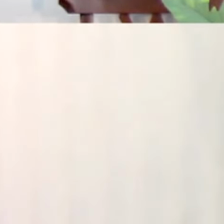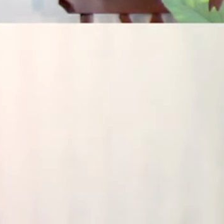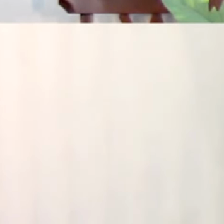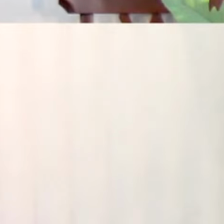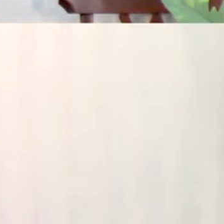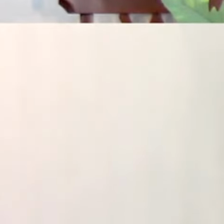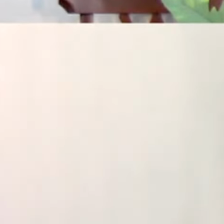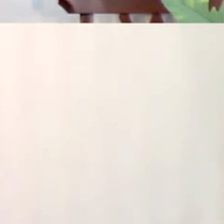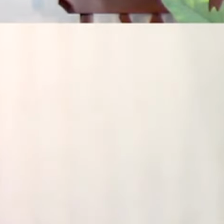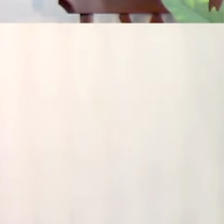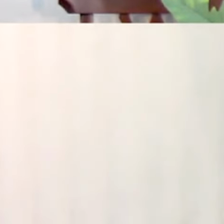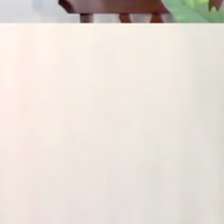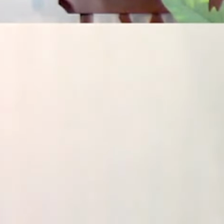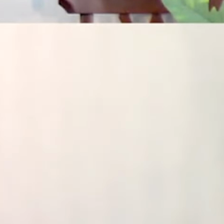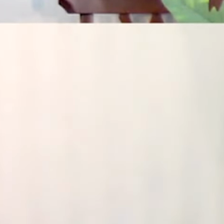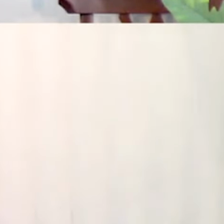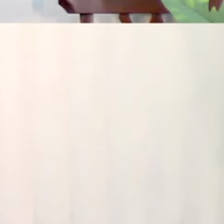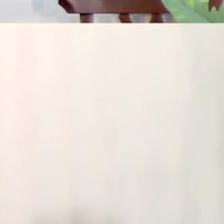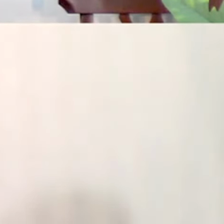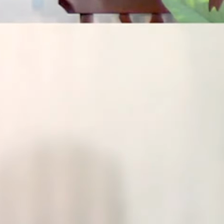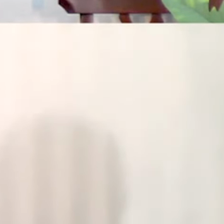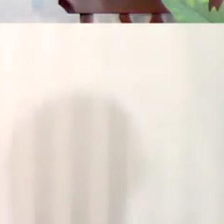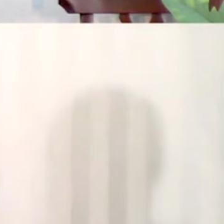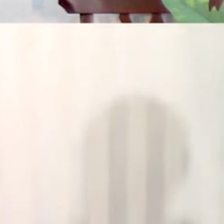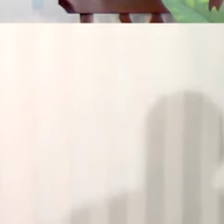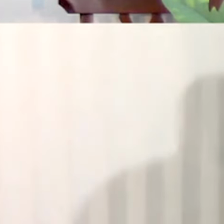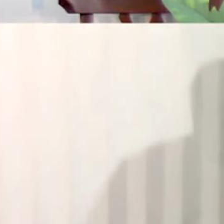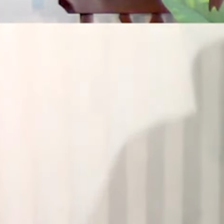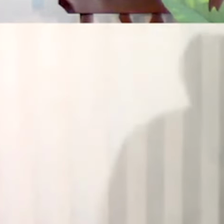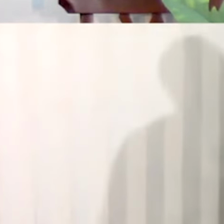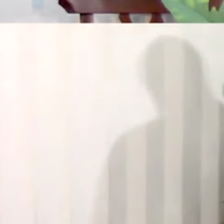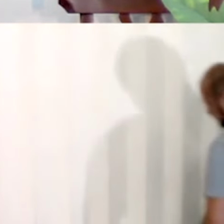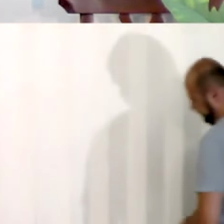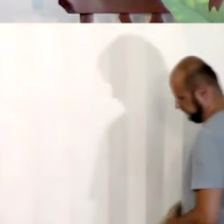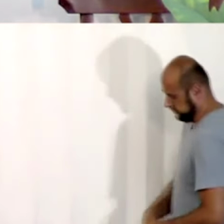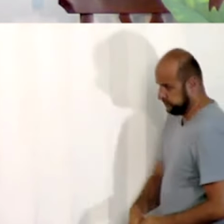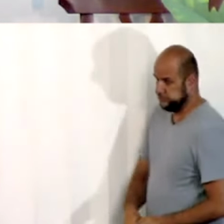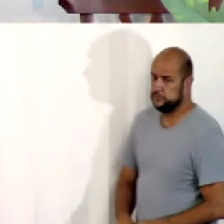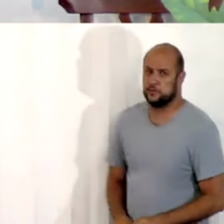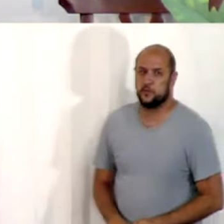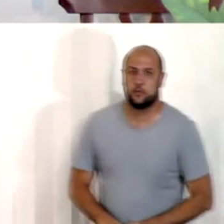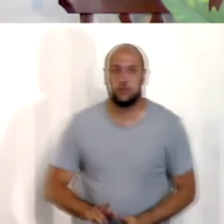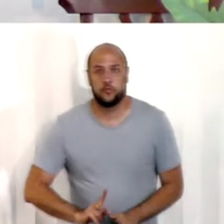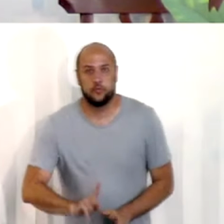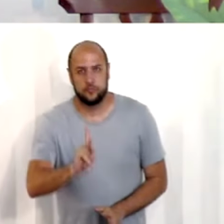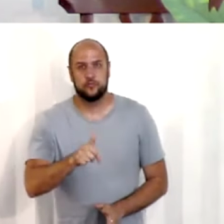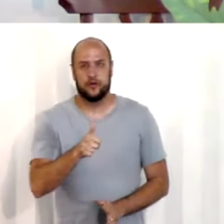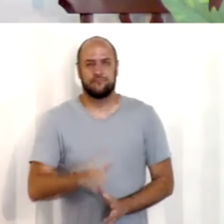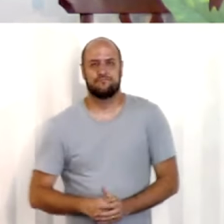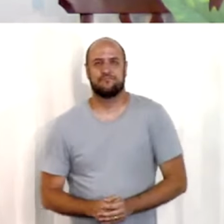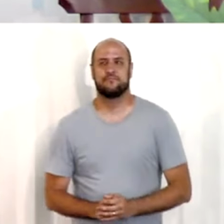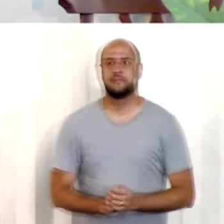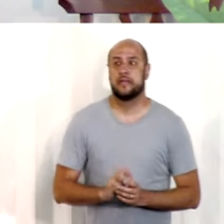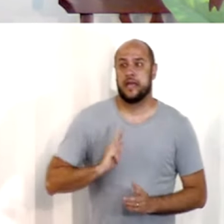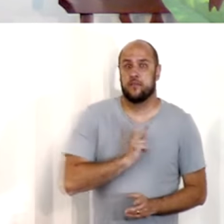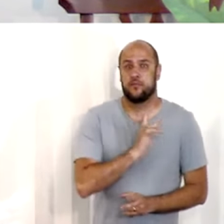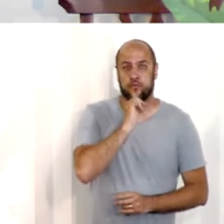perseverança. Está no texto, eu não estou aumentando, não estou tirando. O autor aos Hebreus disse,